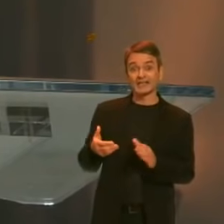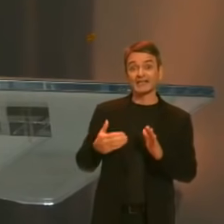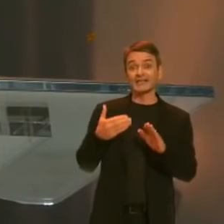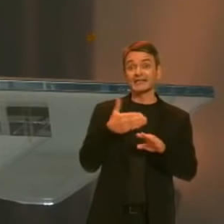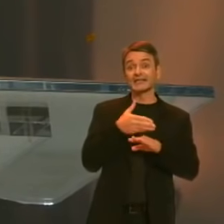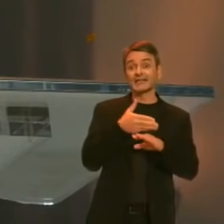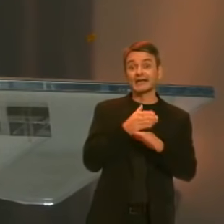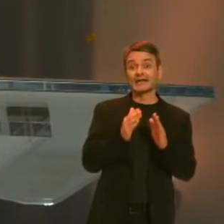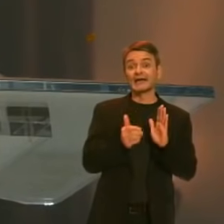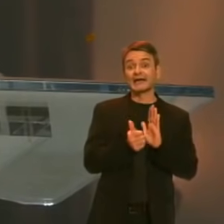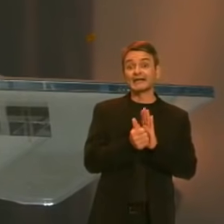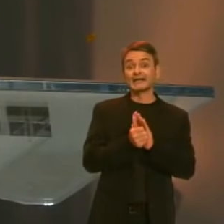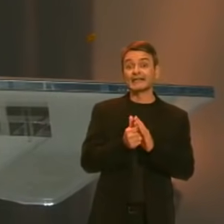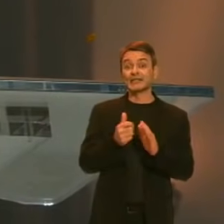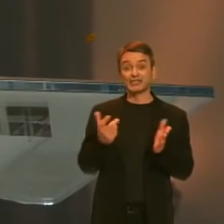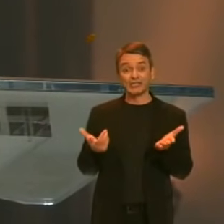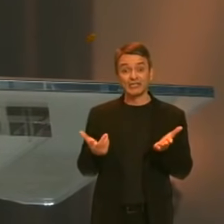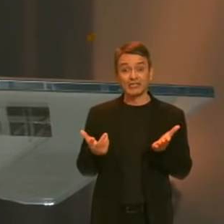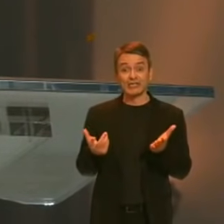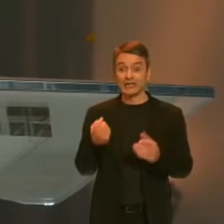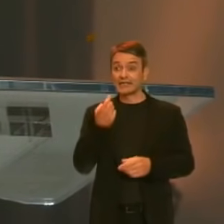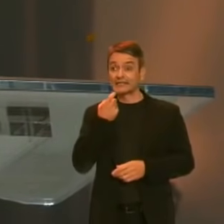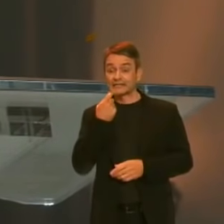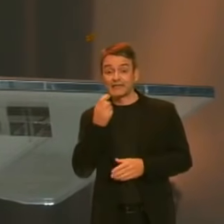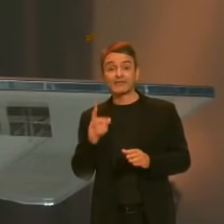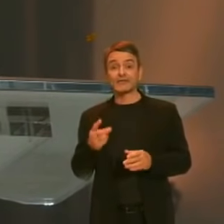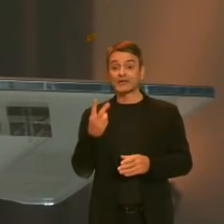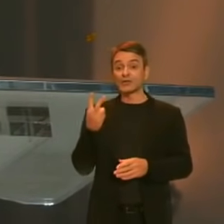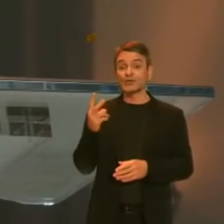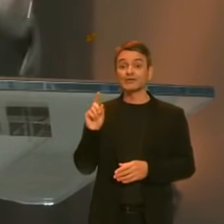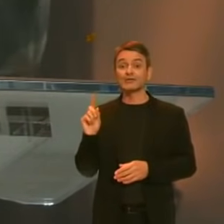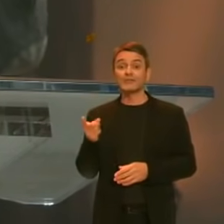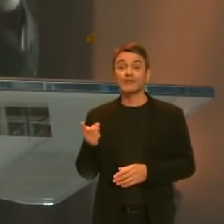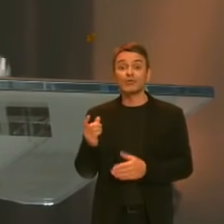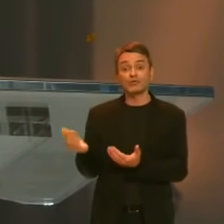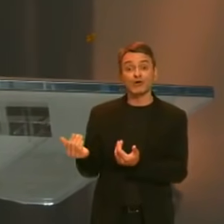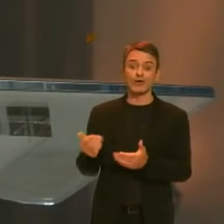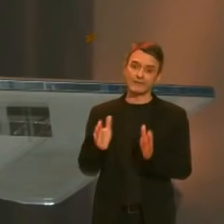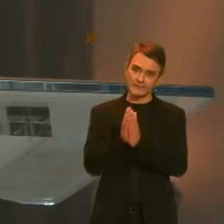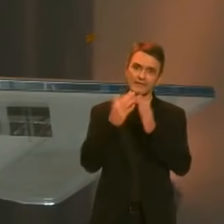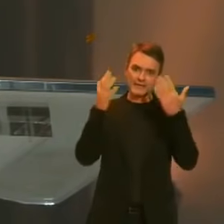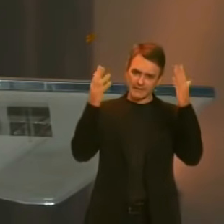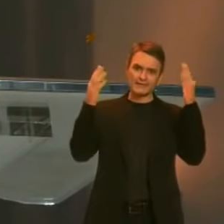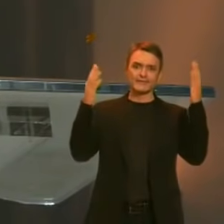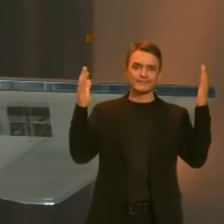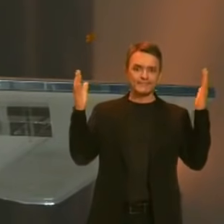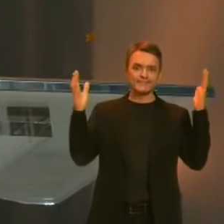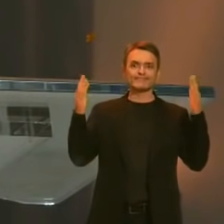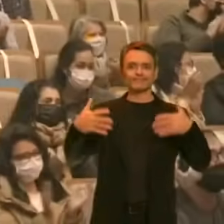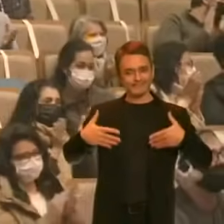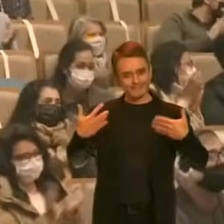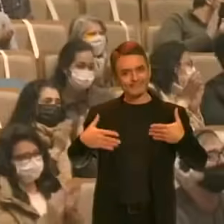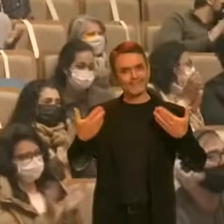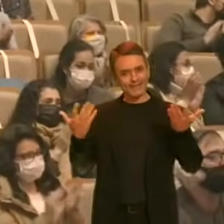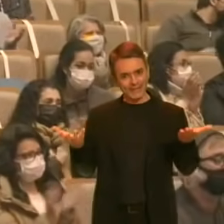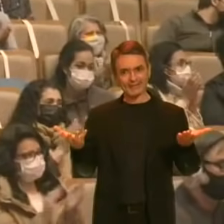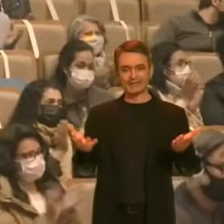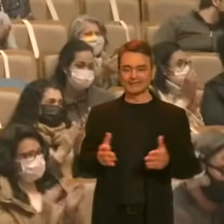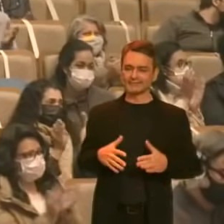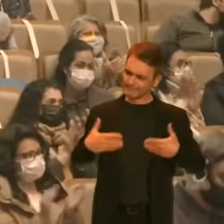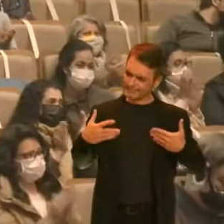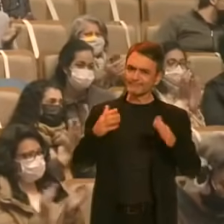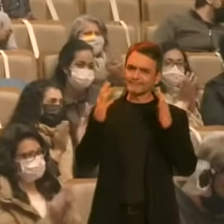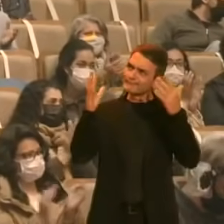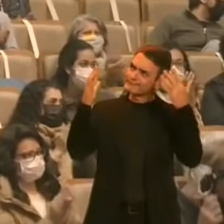na sexta-feira. 2.000 já estão chegando. Louvado seja Deus. Vamos dar uma salva de palmas para o Senhor Jesus, não é? Não é bênção, não